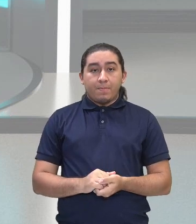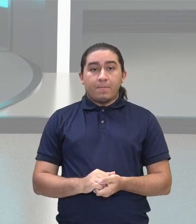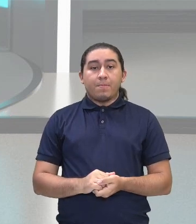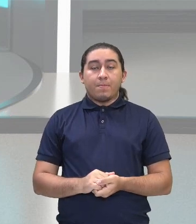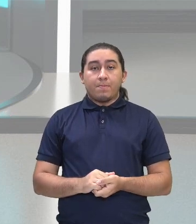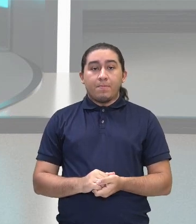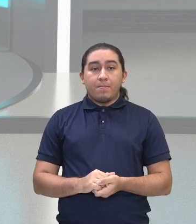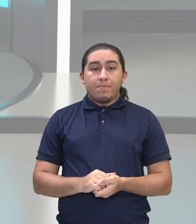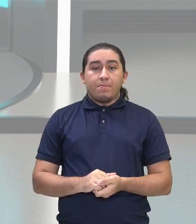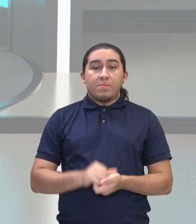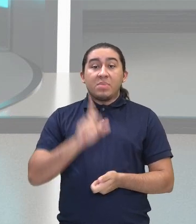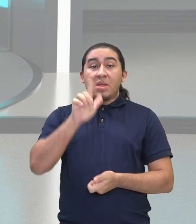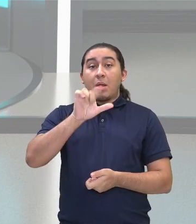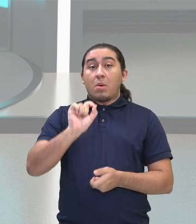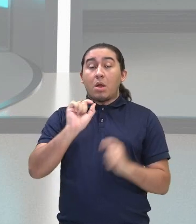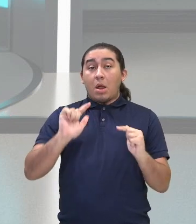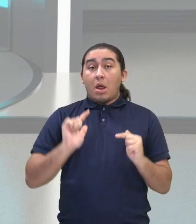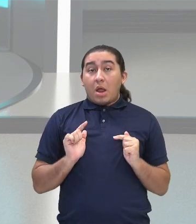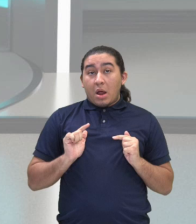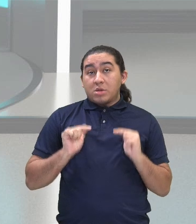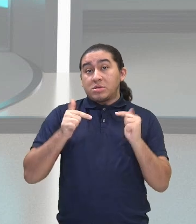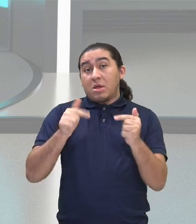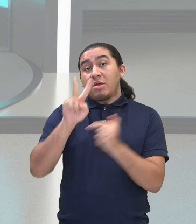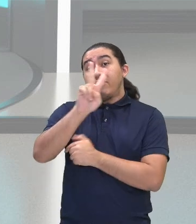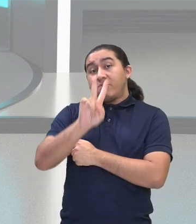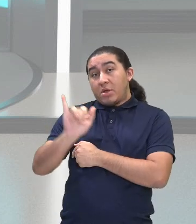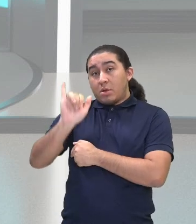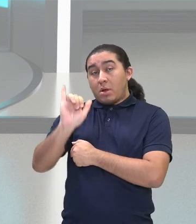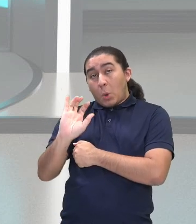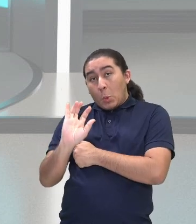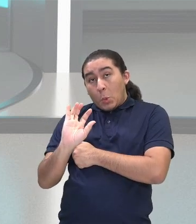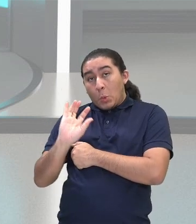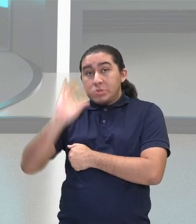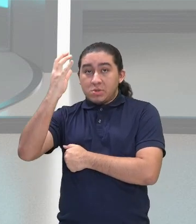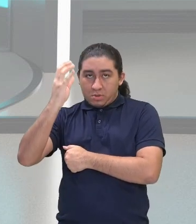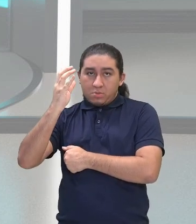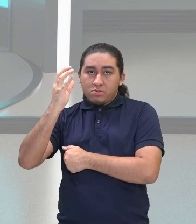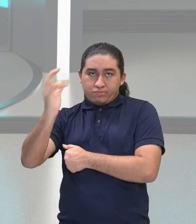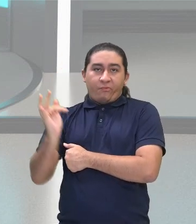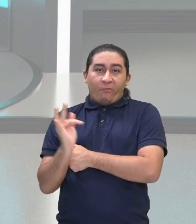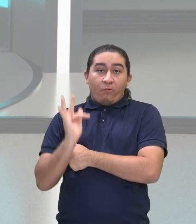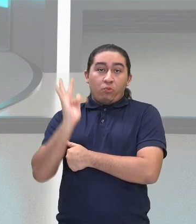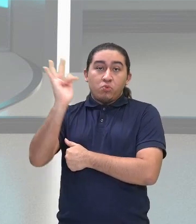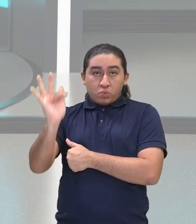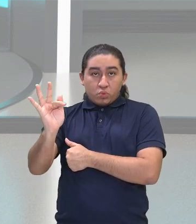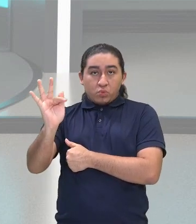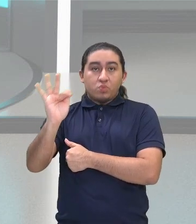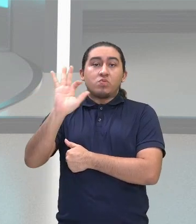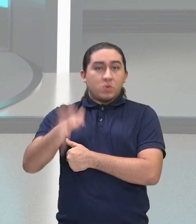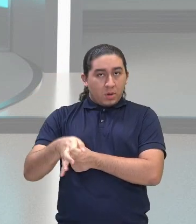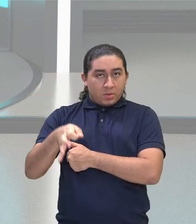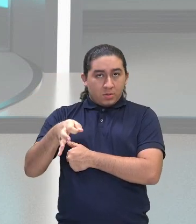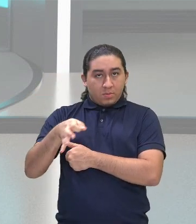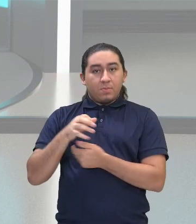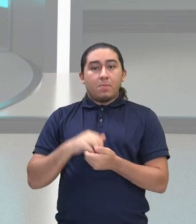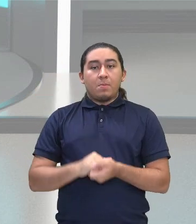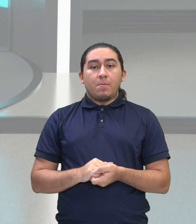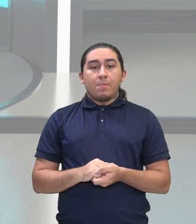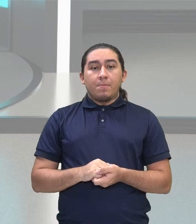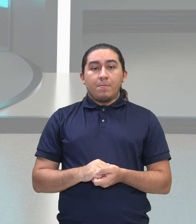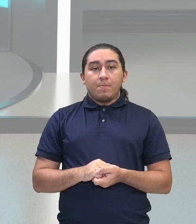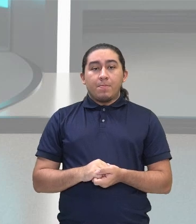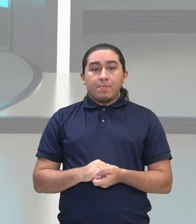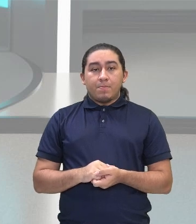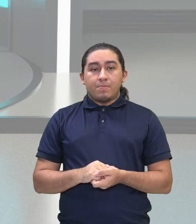São ações que acontecerão, certamente acontecerão. Porém, já o futuro